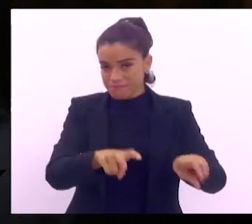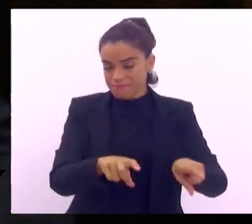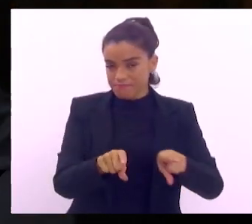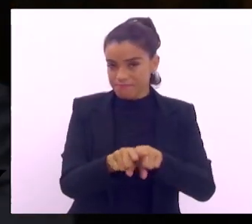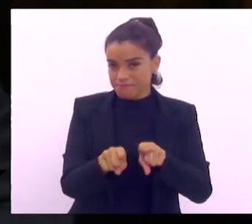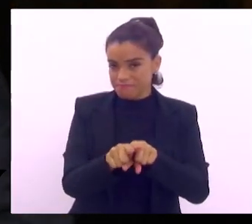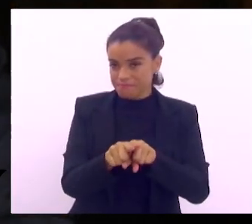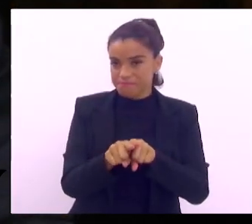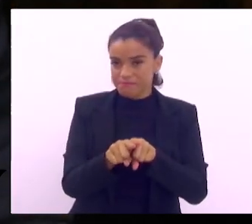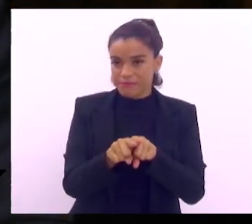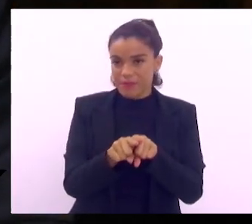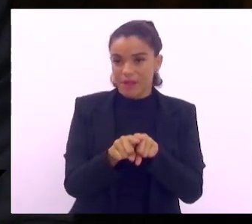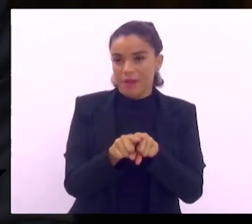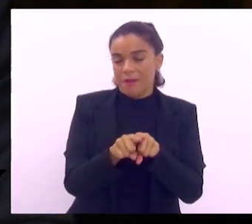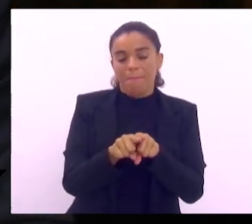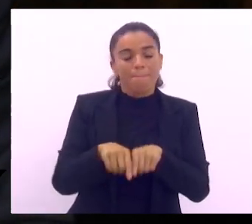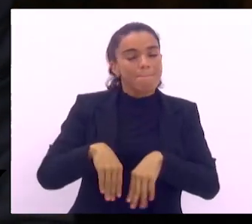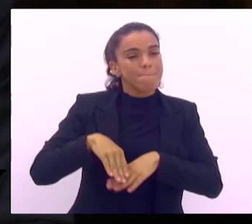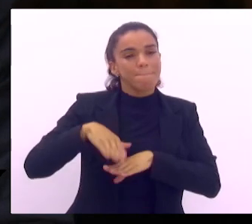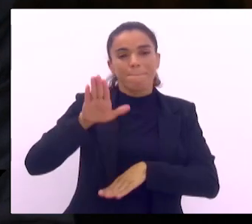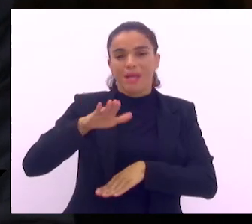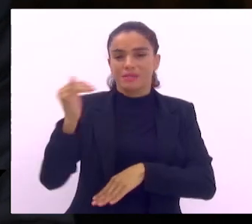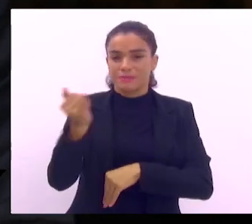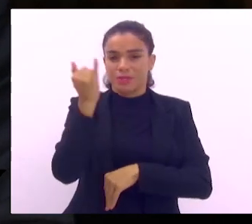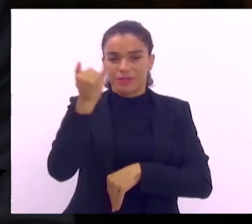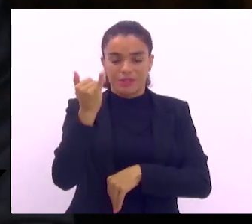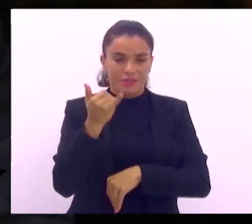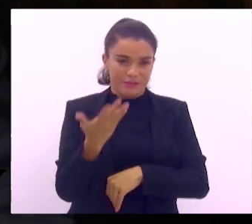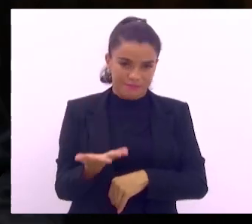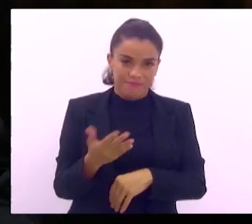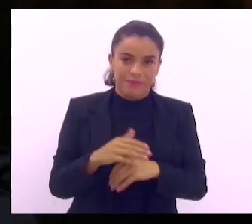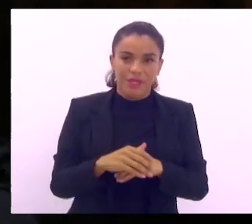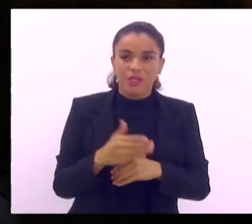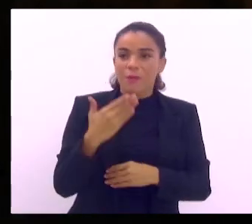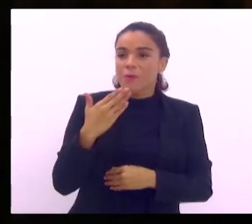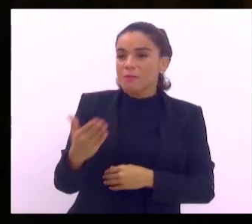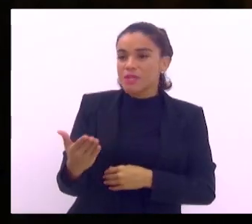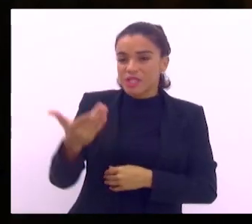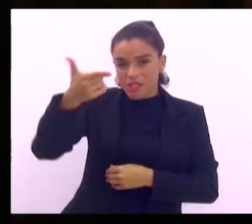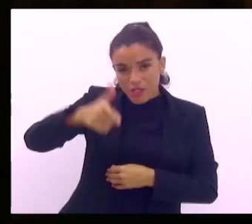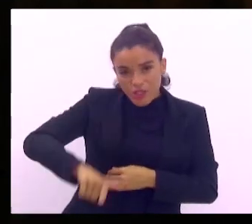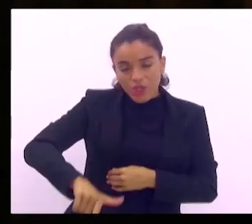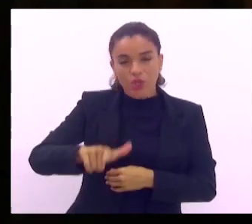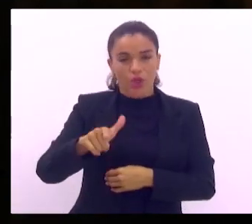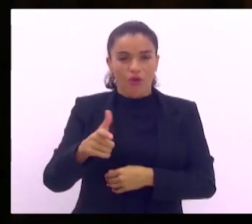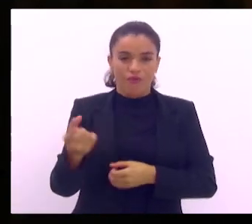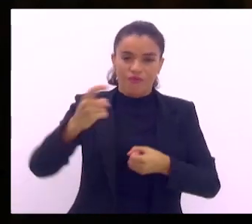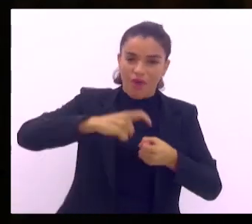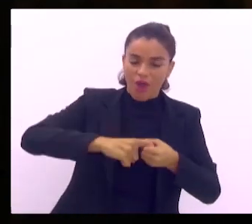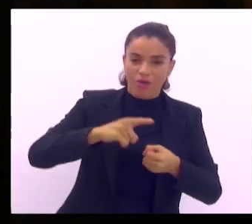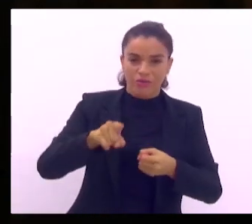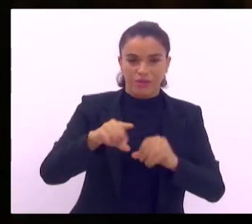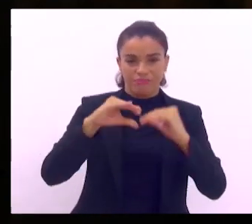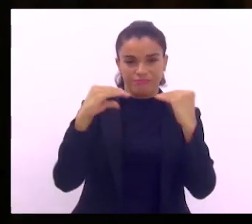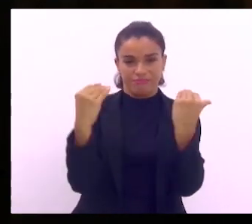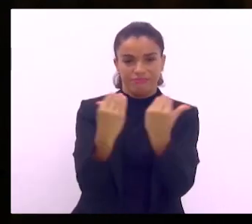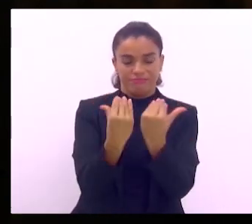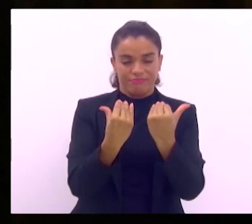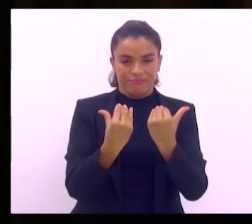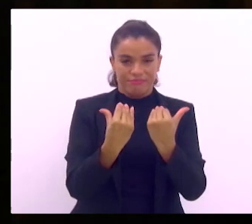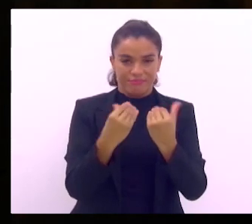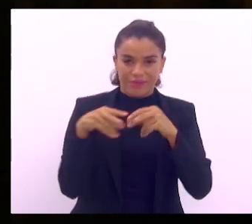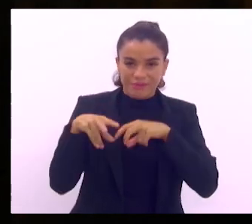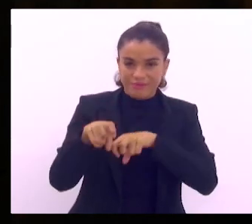não da exclusão, mais nobre do atletismo brasileiro. Então nós estamos pedindo de volta o Célio de Barros, nós não estamos pedindo para